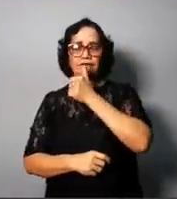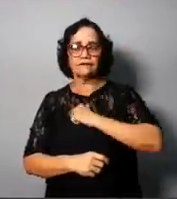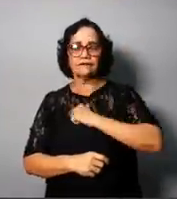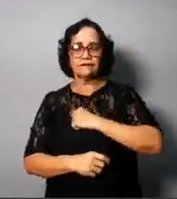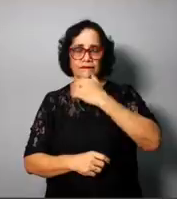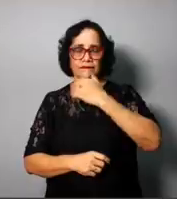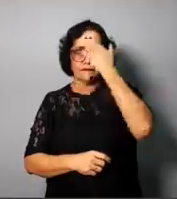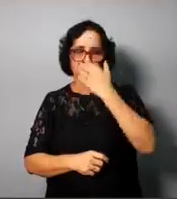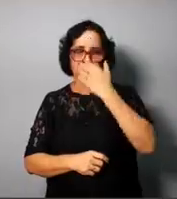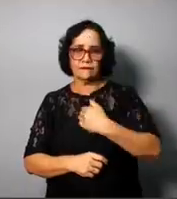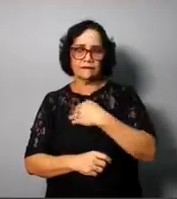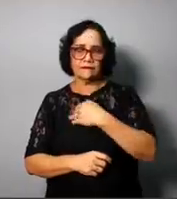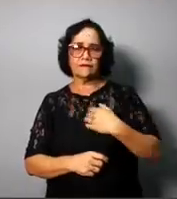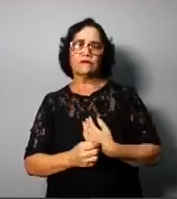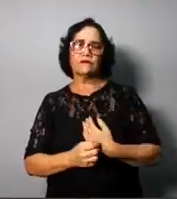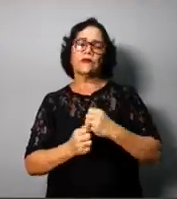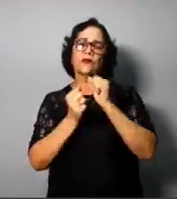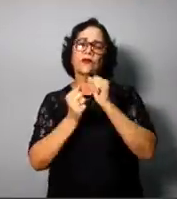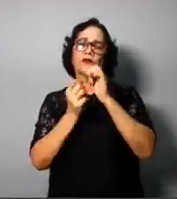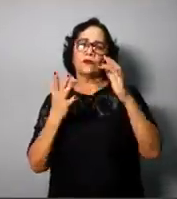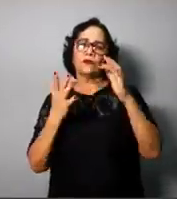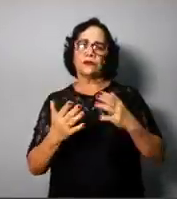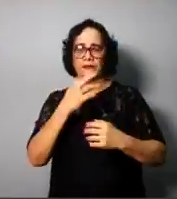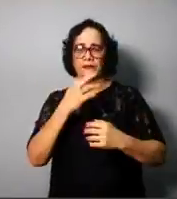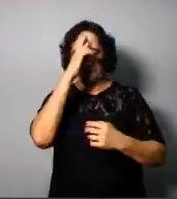Lucas. Glória a vós, Senhor.